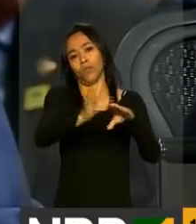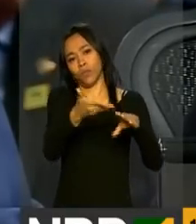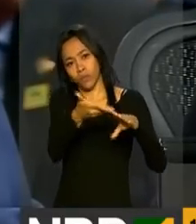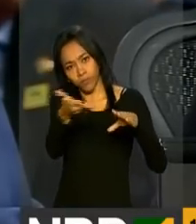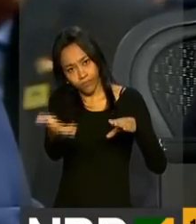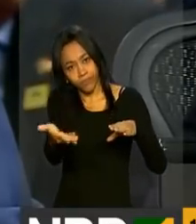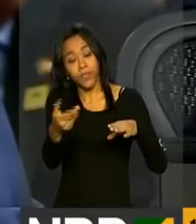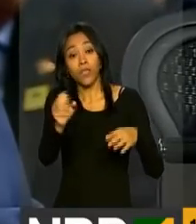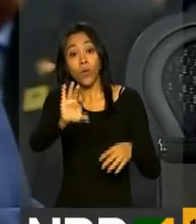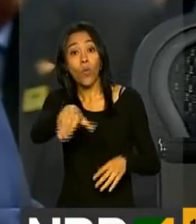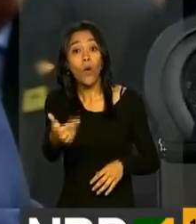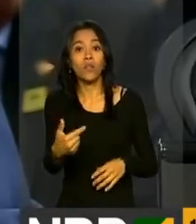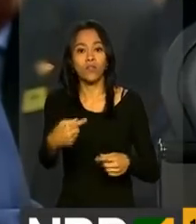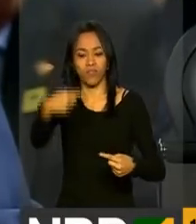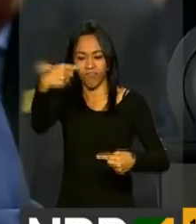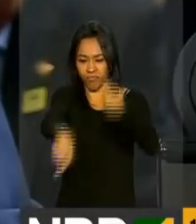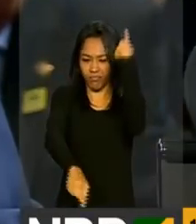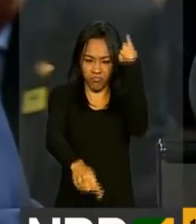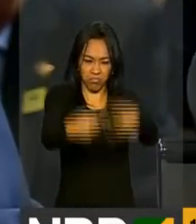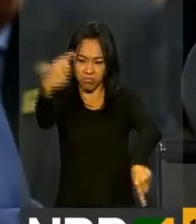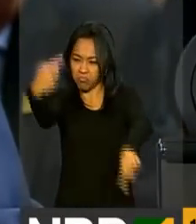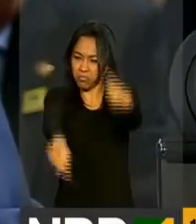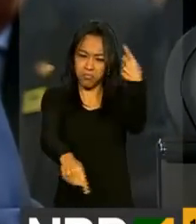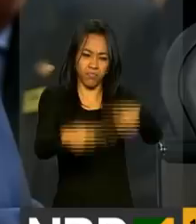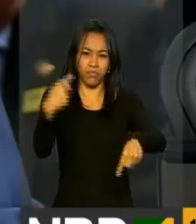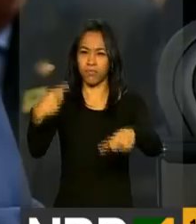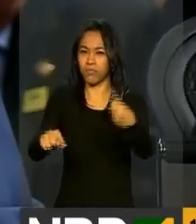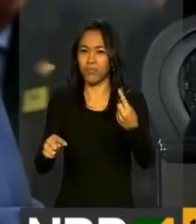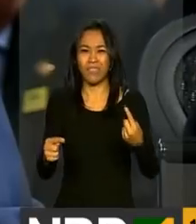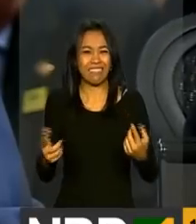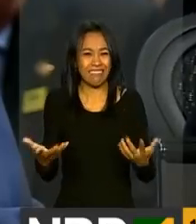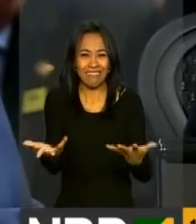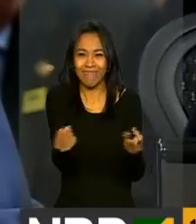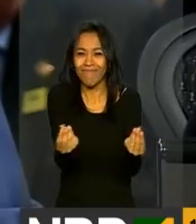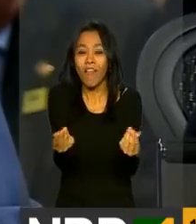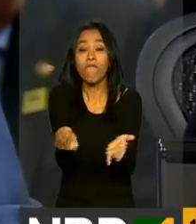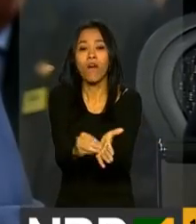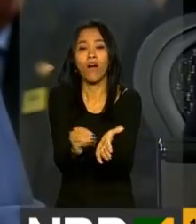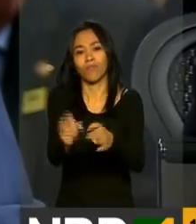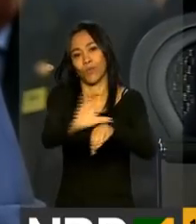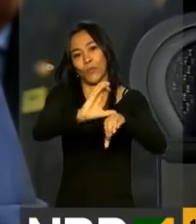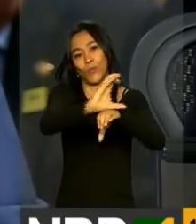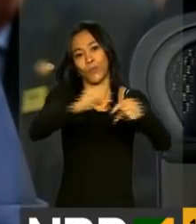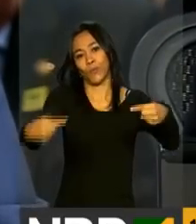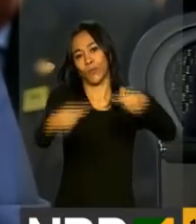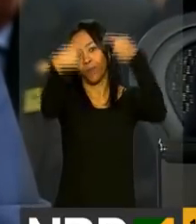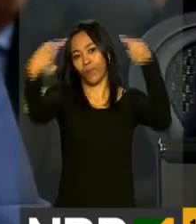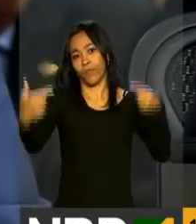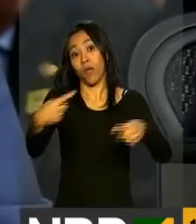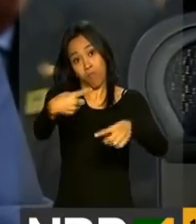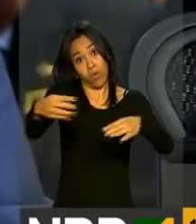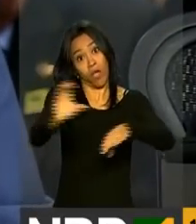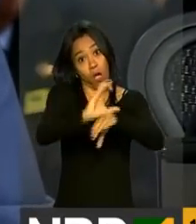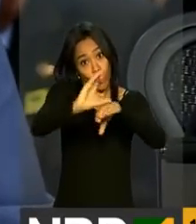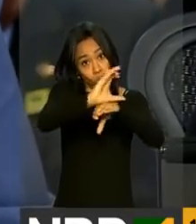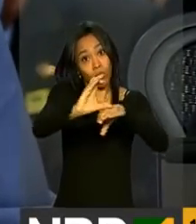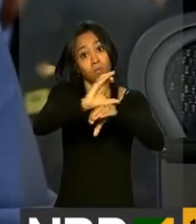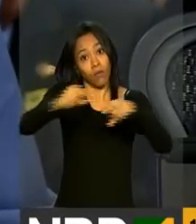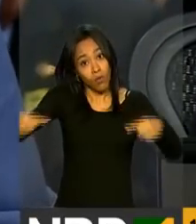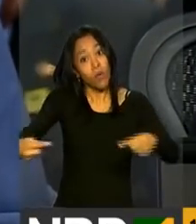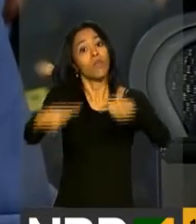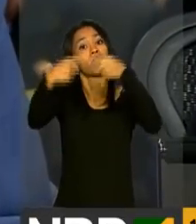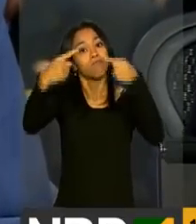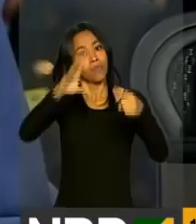quando há uma desarmonias o que há é uma inconstitucionalidade porque a constituição determina a harmonia